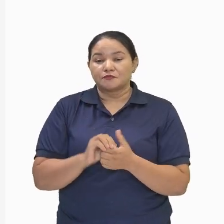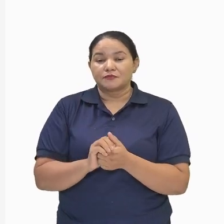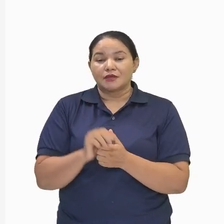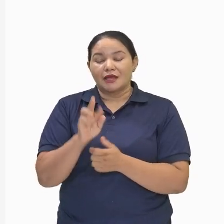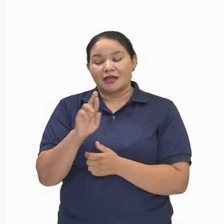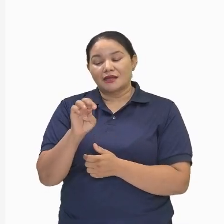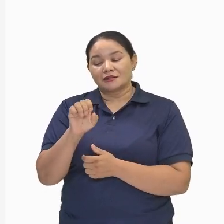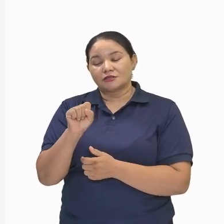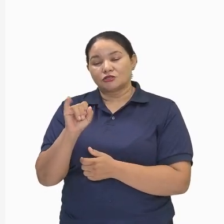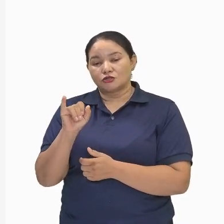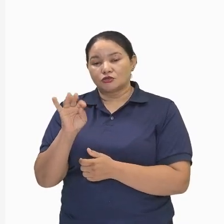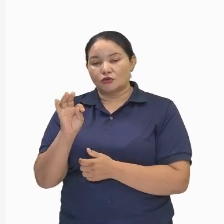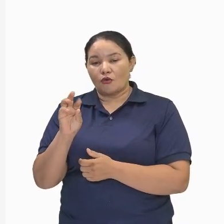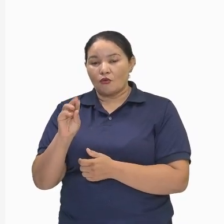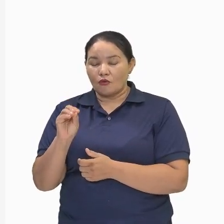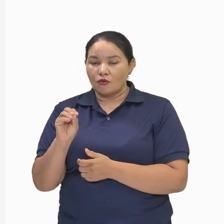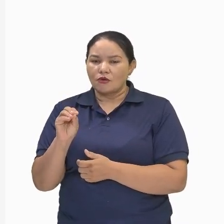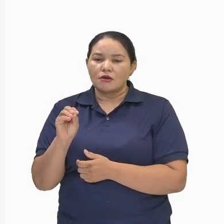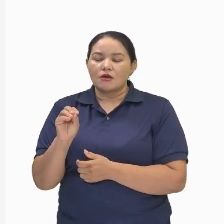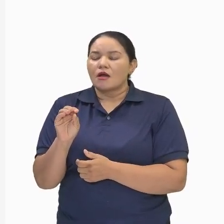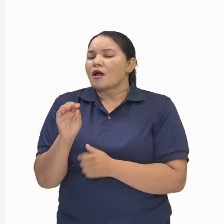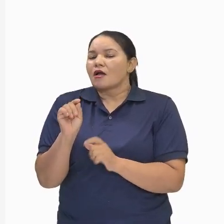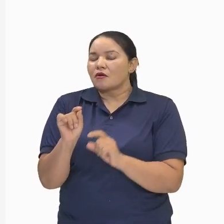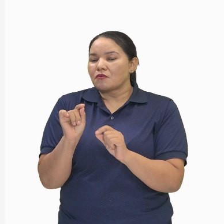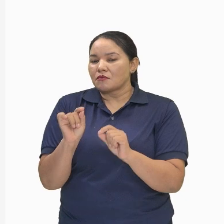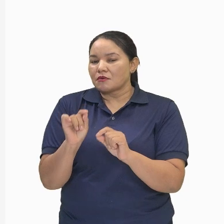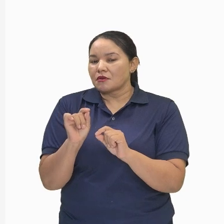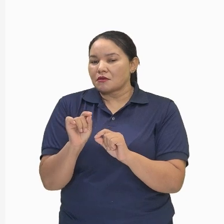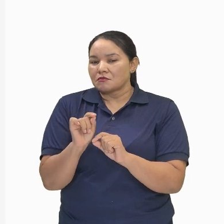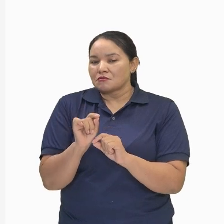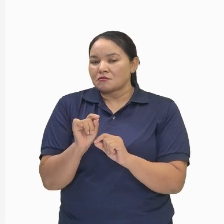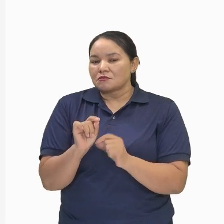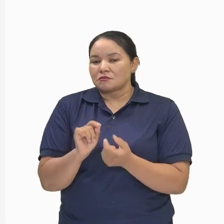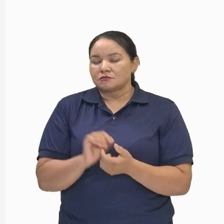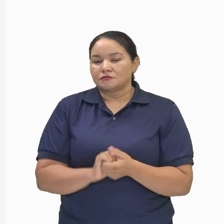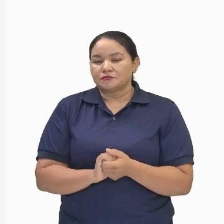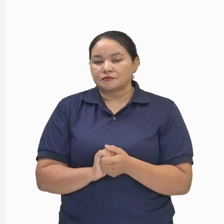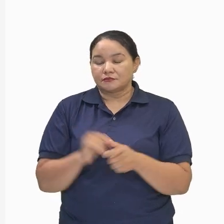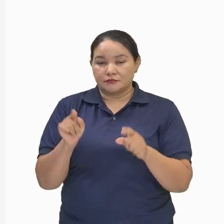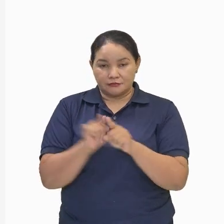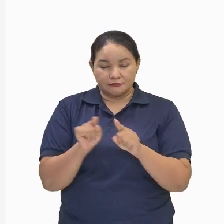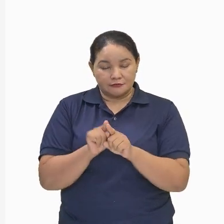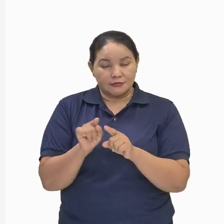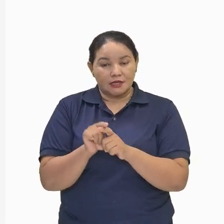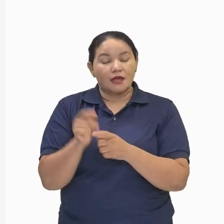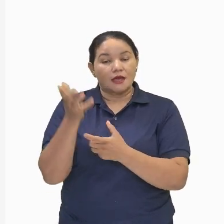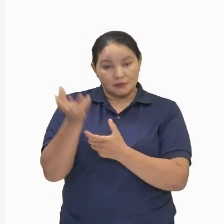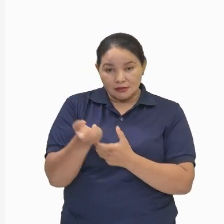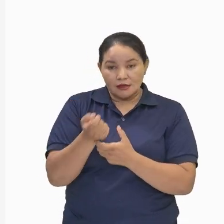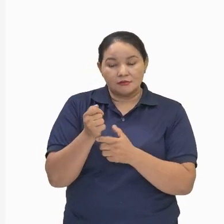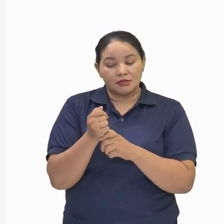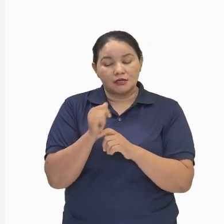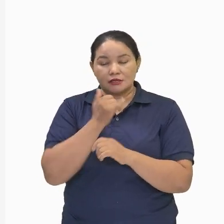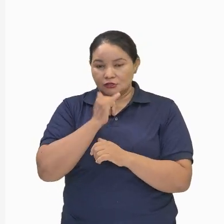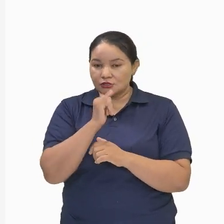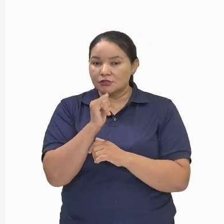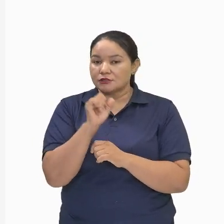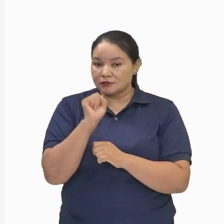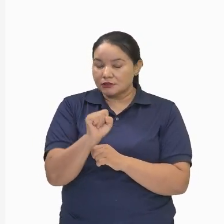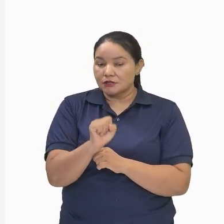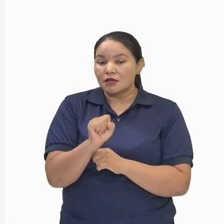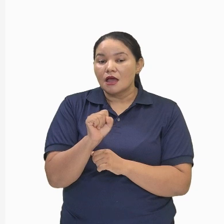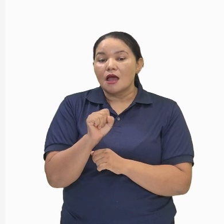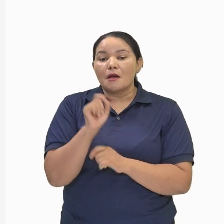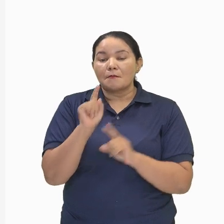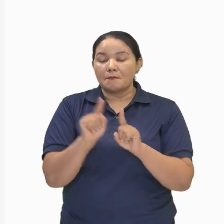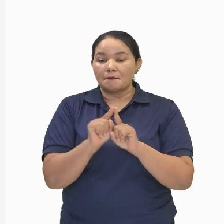elétricos. Pessoal, resistores elétricos são também receptores, porque eles recebem energia elétrica. Só que os